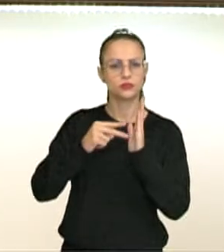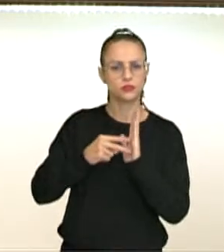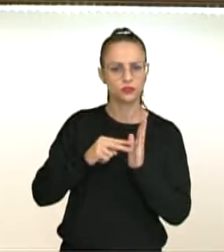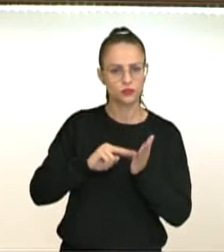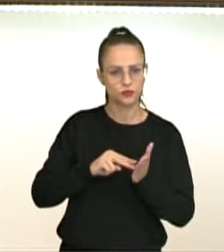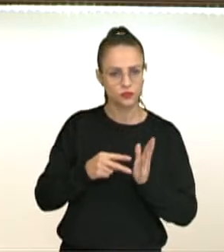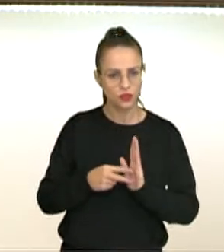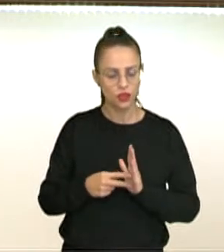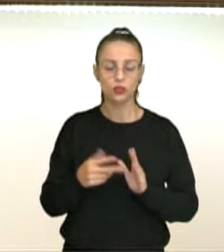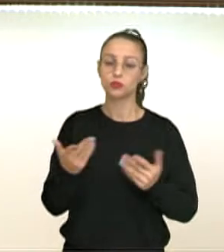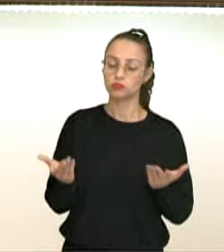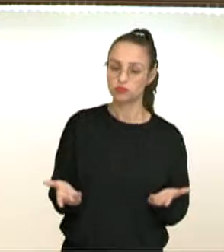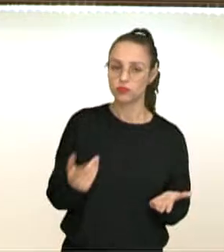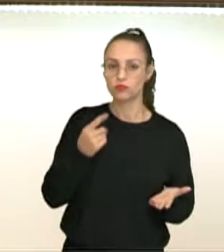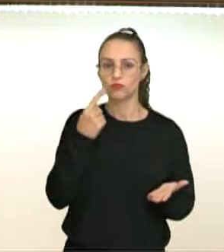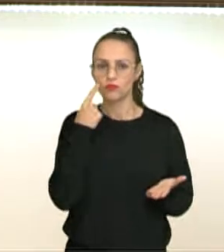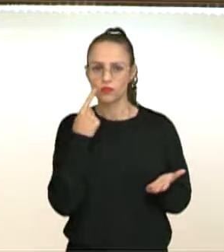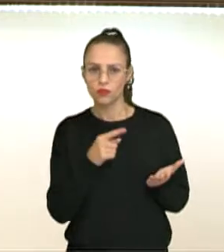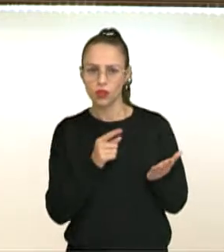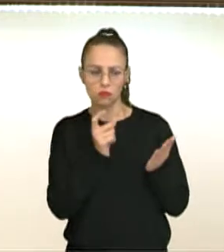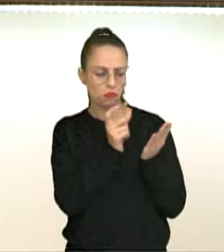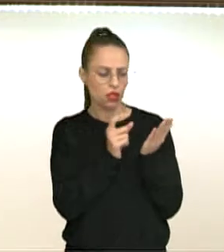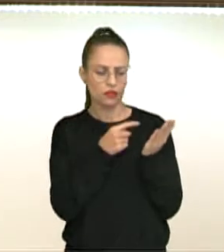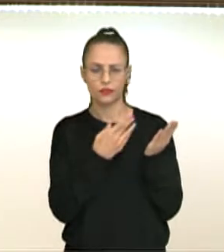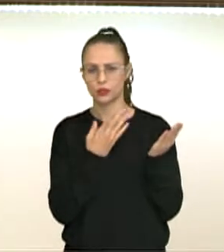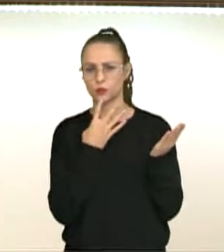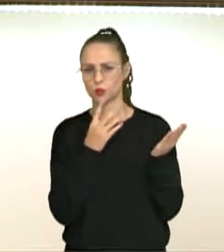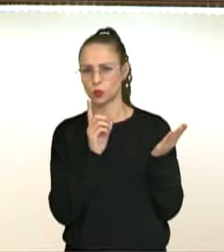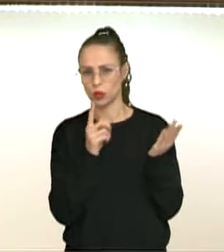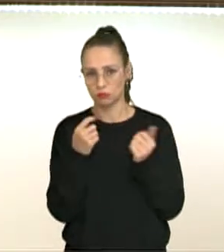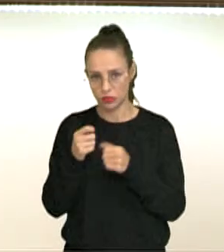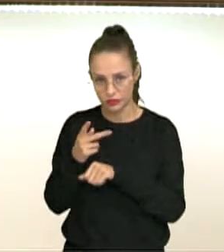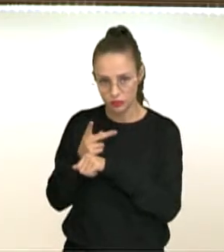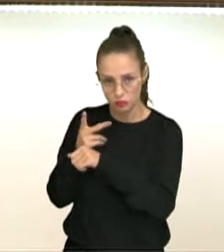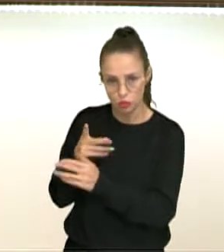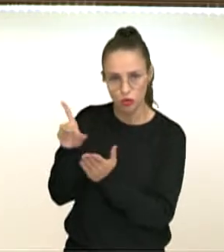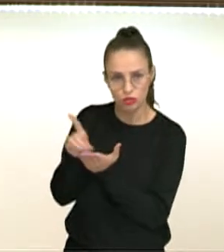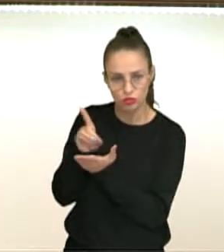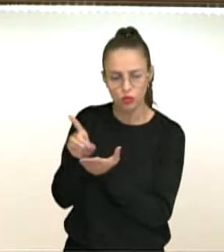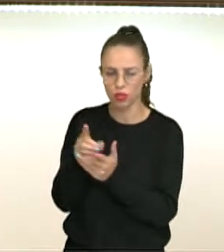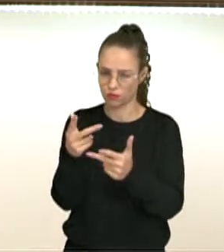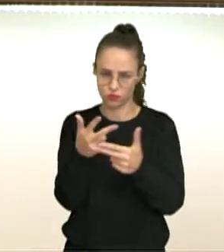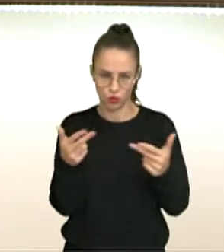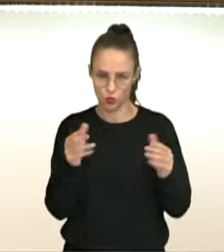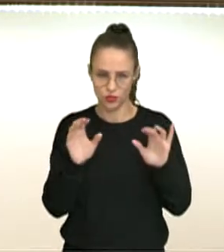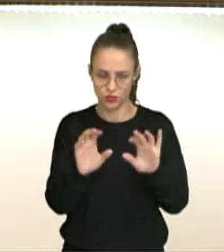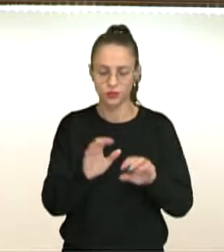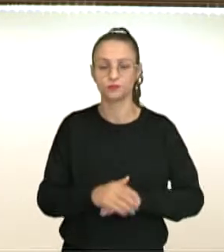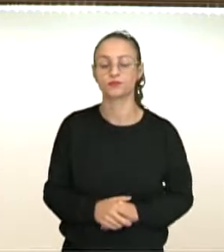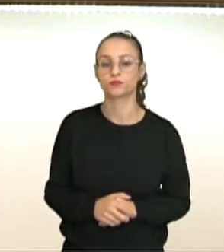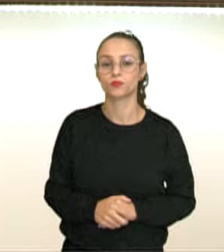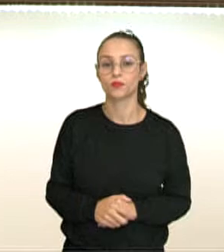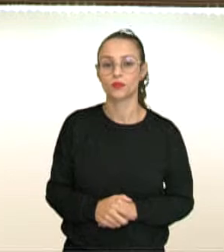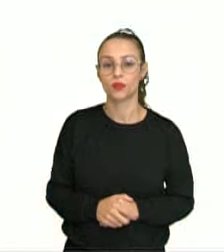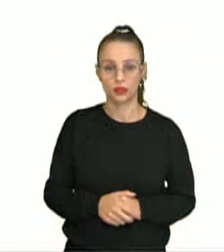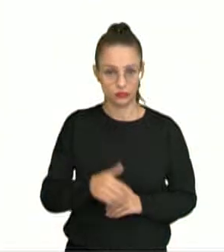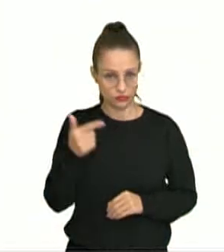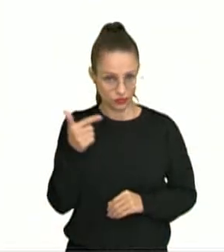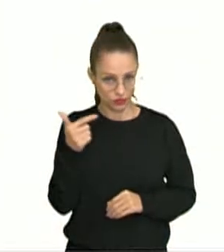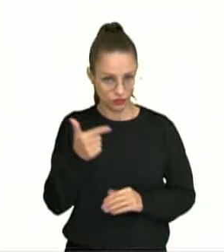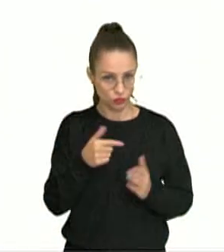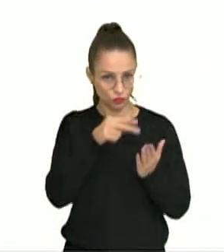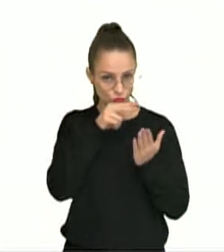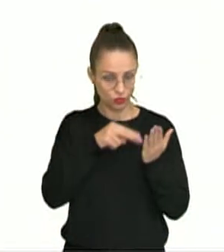vai vendo se você tem alguma que você precisa consultar o dicionário, coisas assim. Na segunda parada do